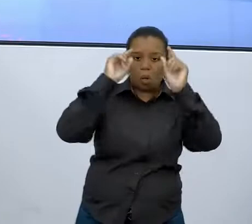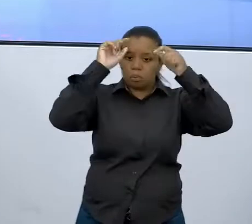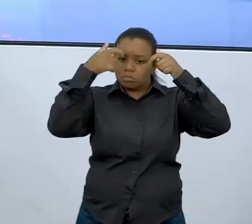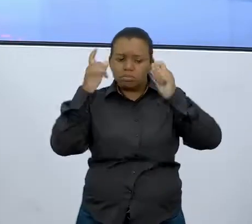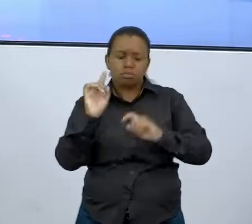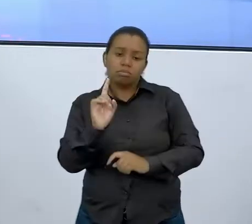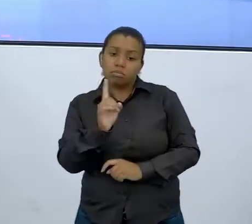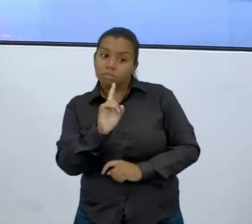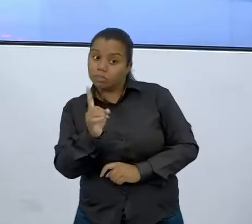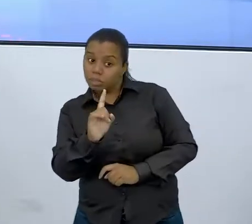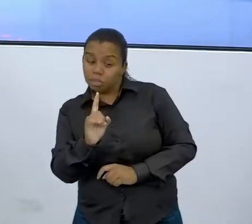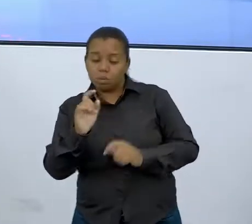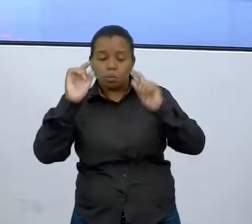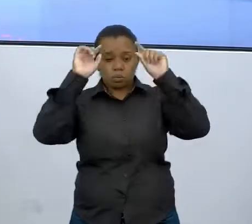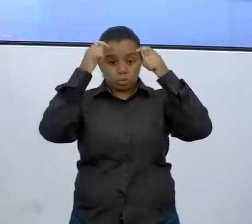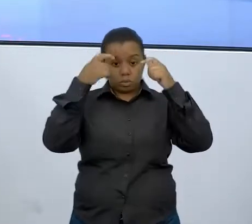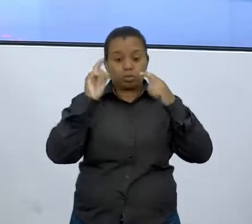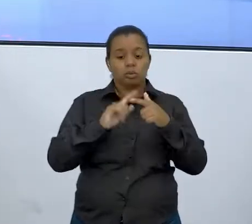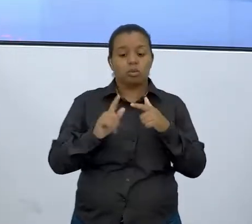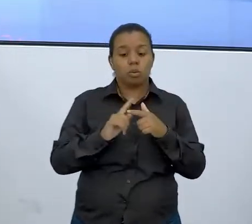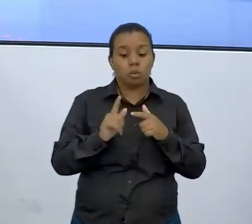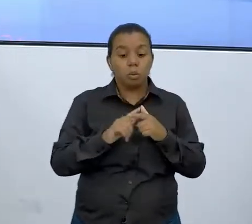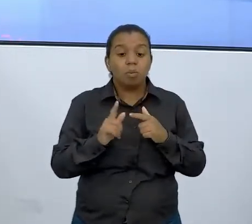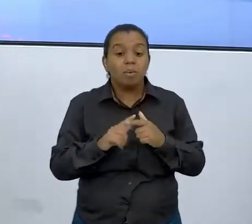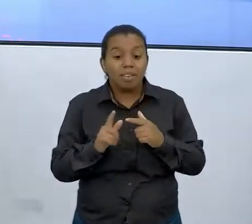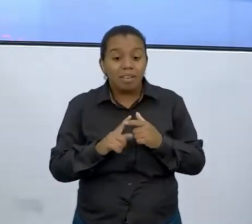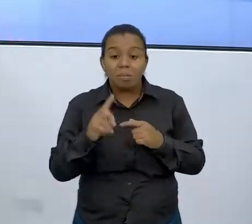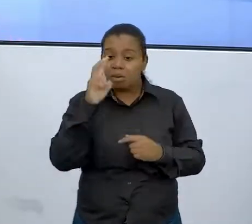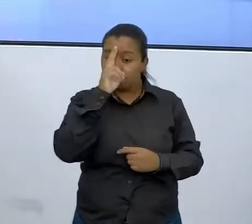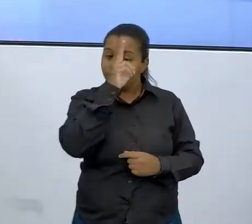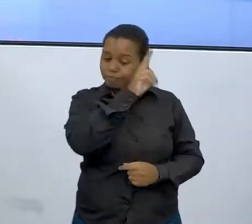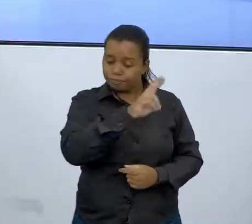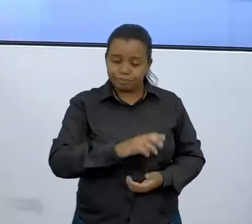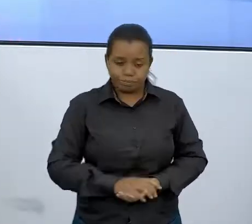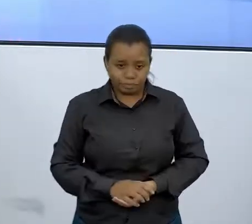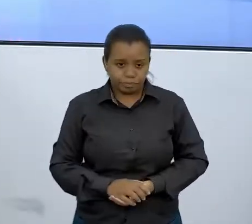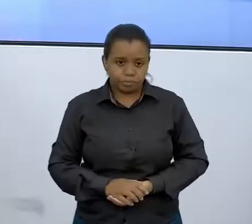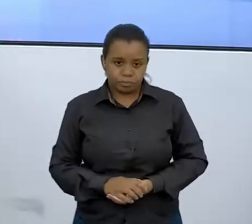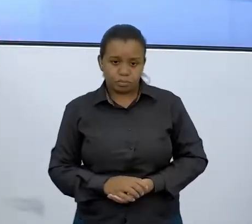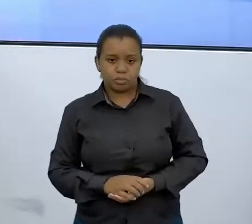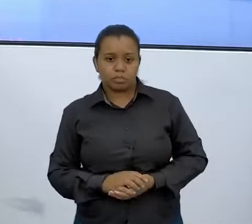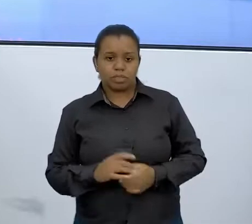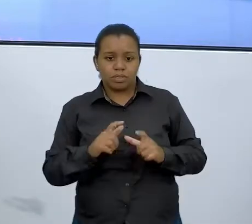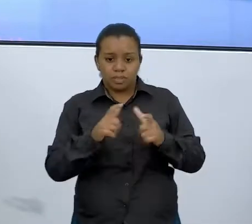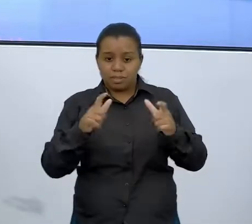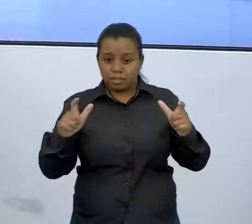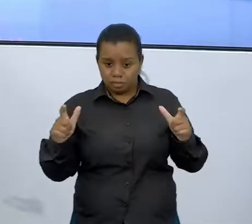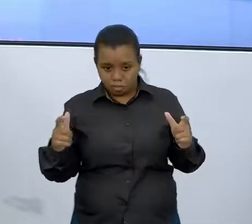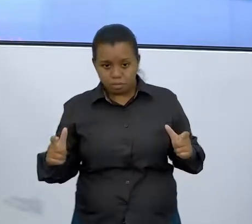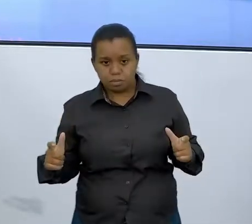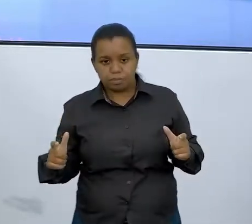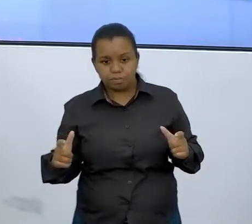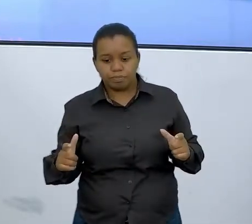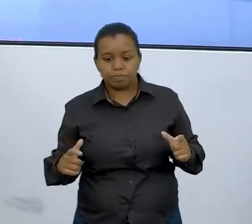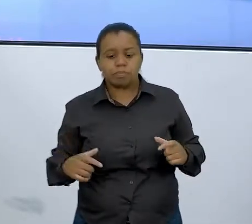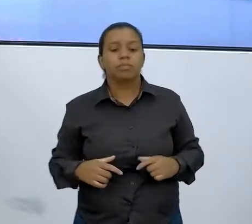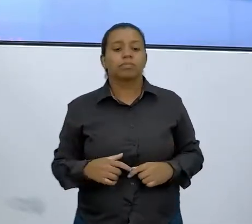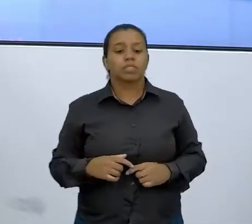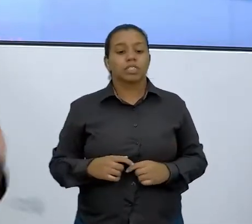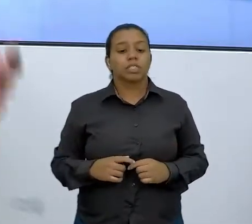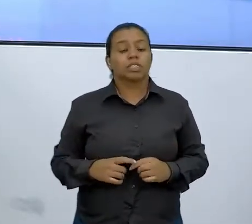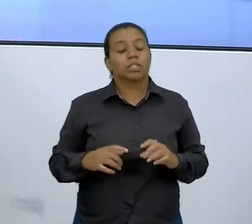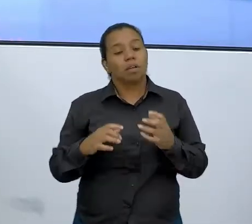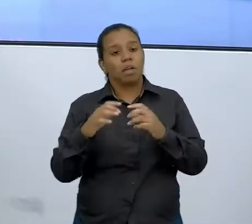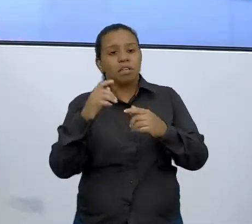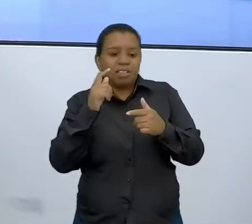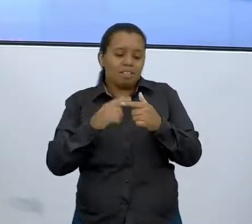fala de transtorno, é algo que está numa escala muito maior e que começa a atrapalhar e ter reflexos na